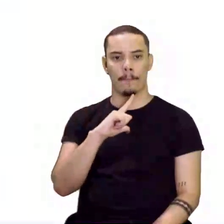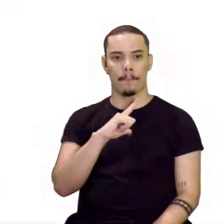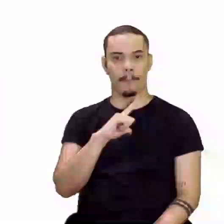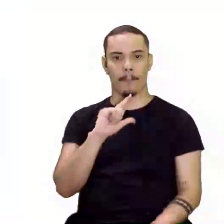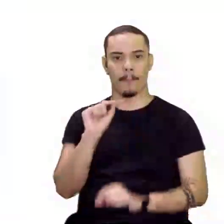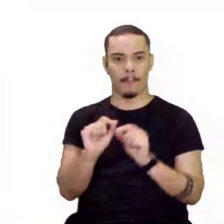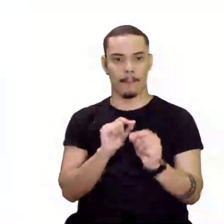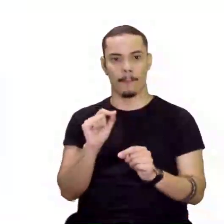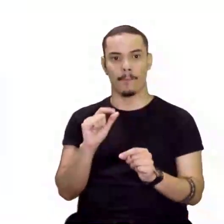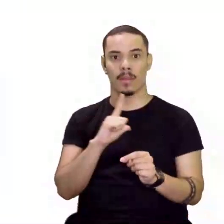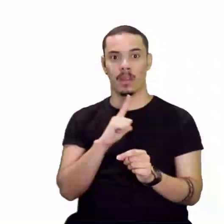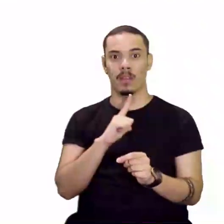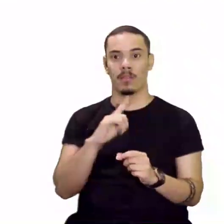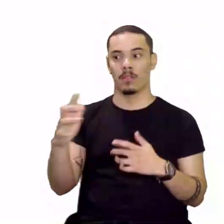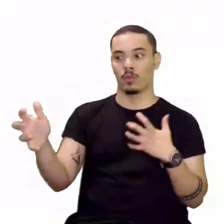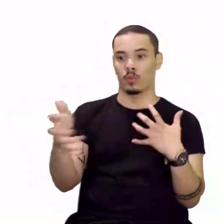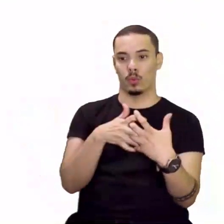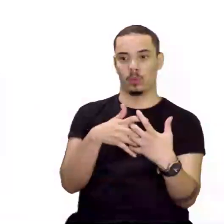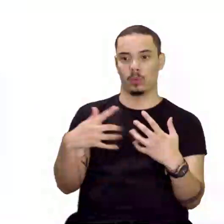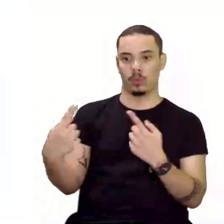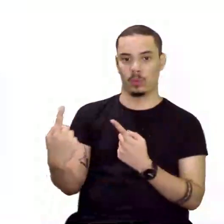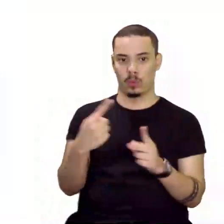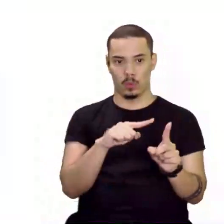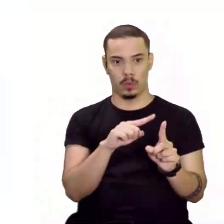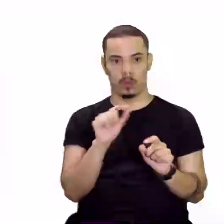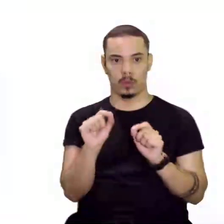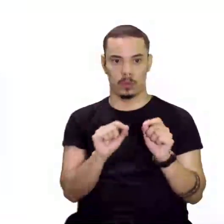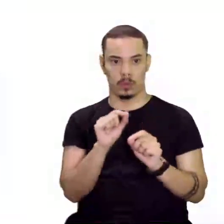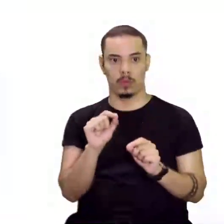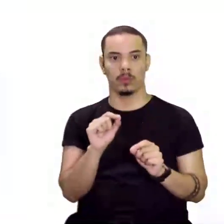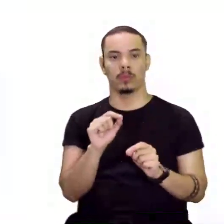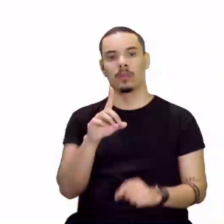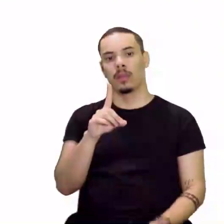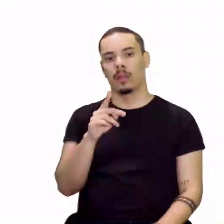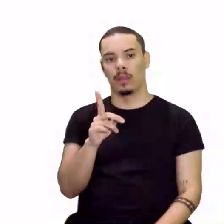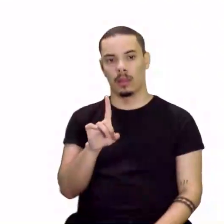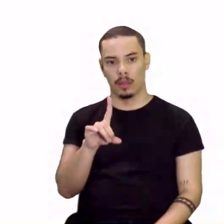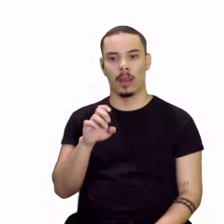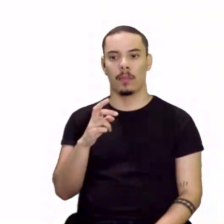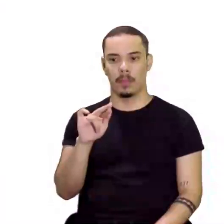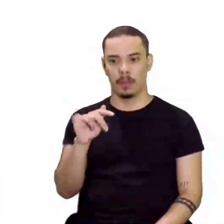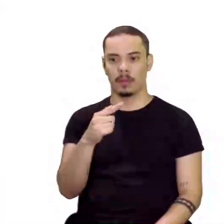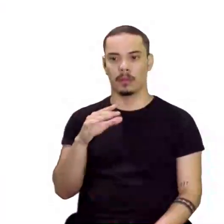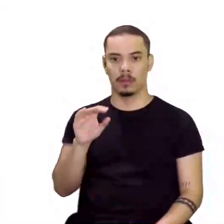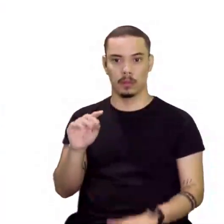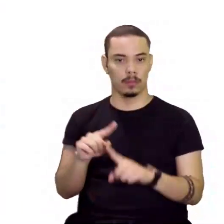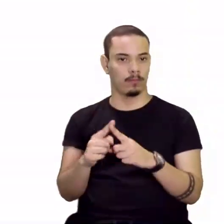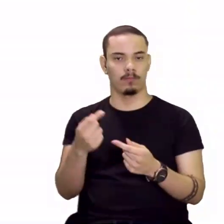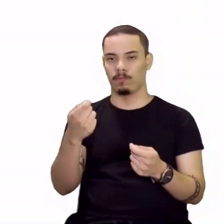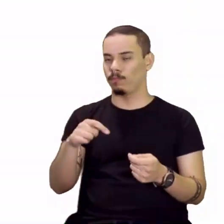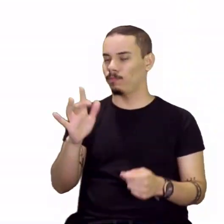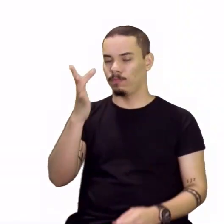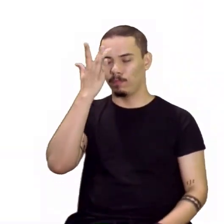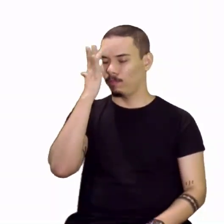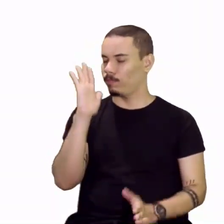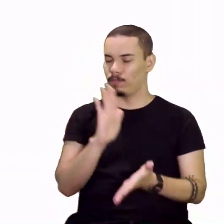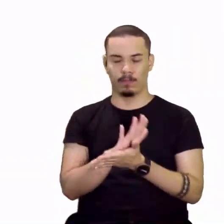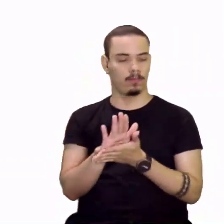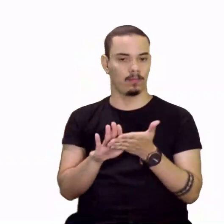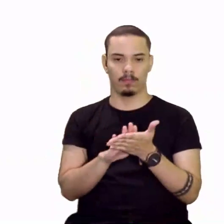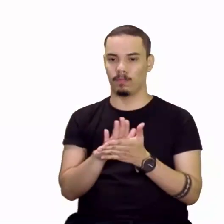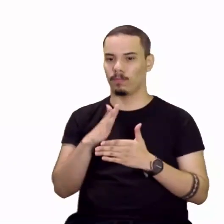sofreram um novo concorrente, que é aí as depressões, tá? Mas não precisa memorizar, pode